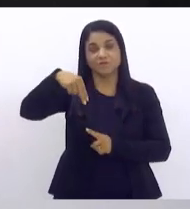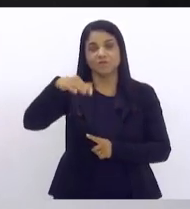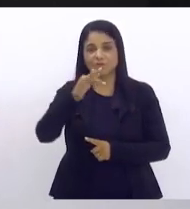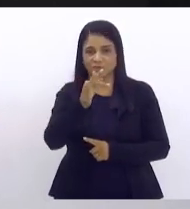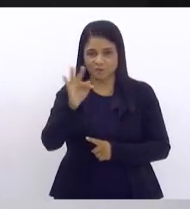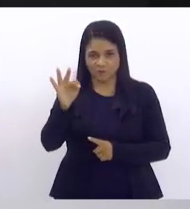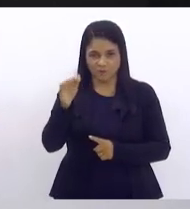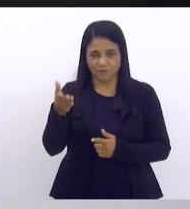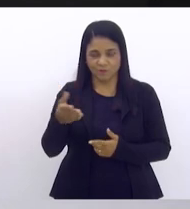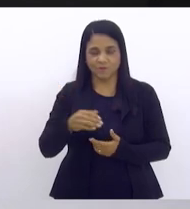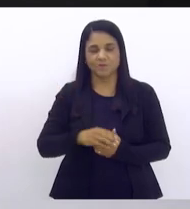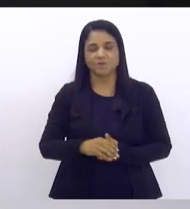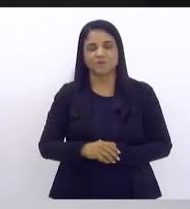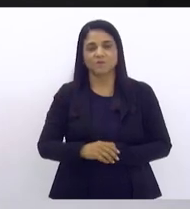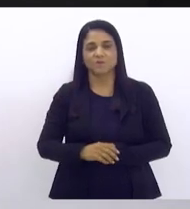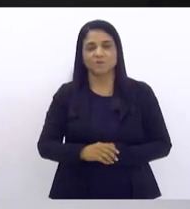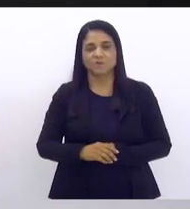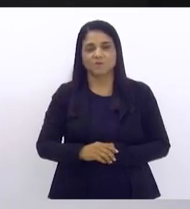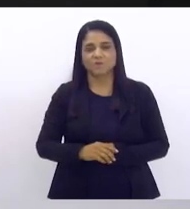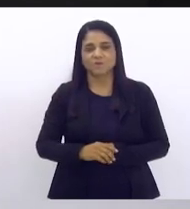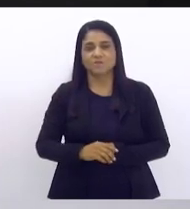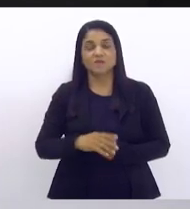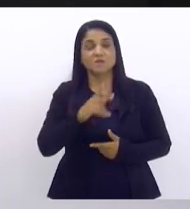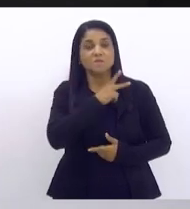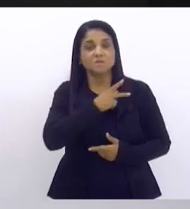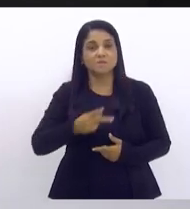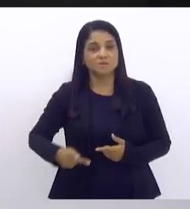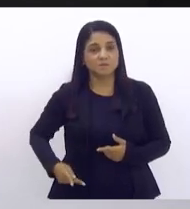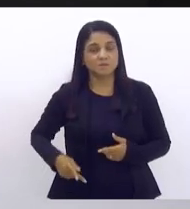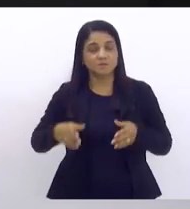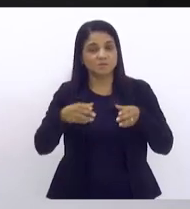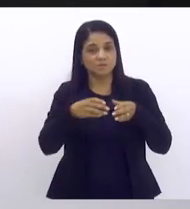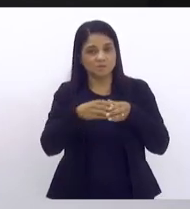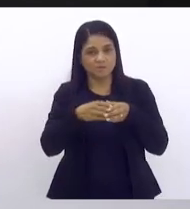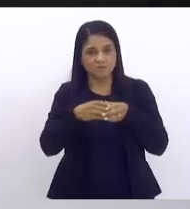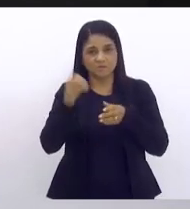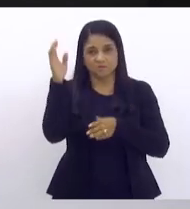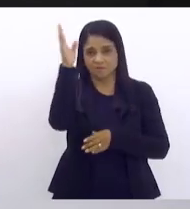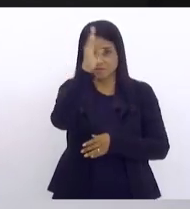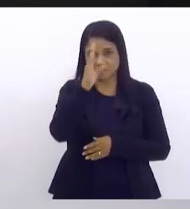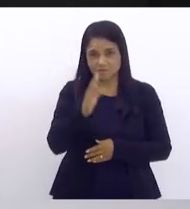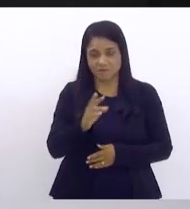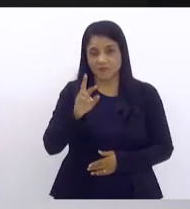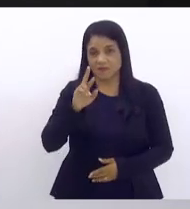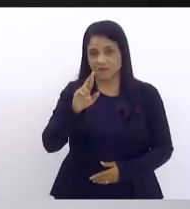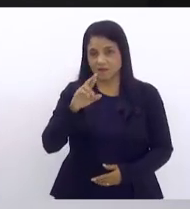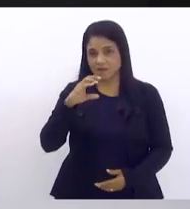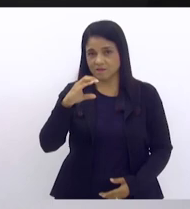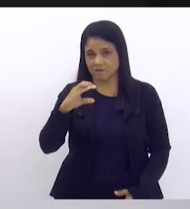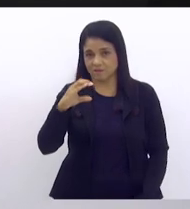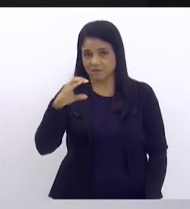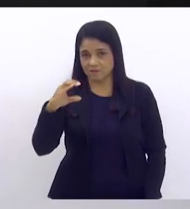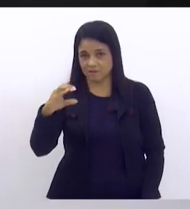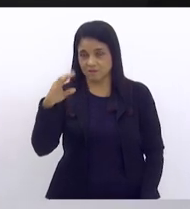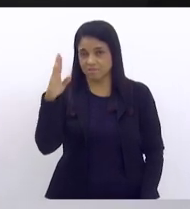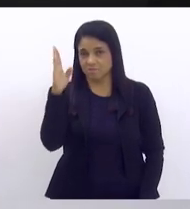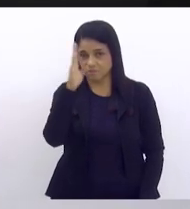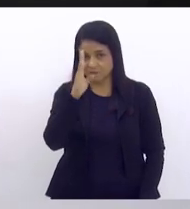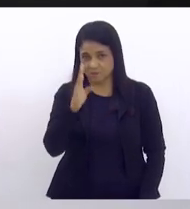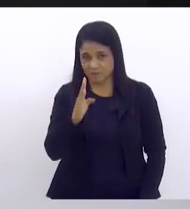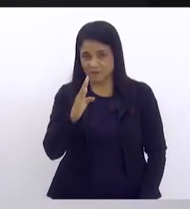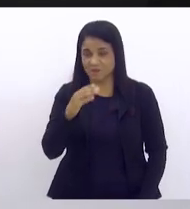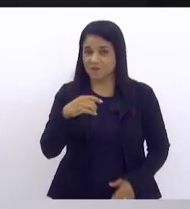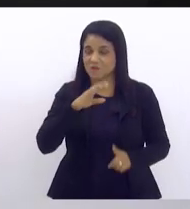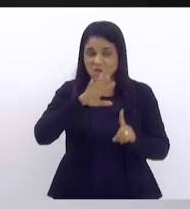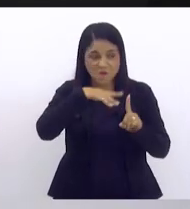queria chamar, minha gente, o presidente do Conselho Nacional da RCC Brasil. Olha que honra que nós